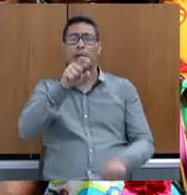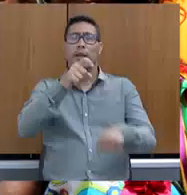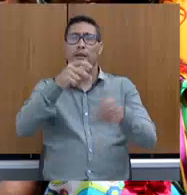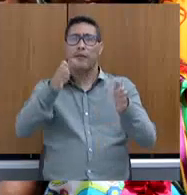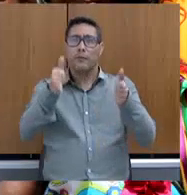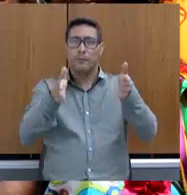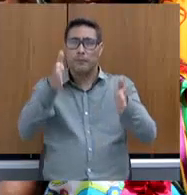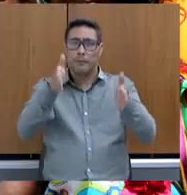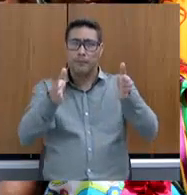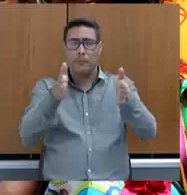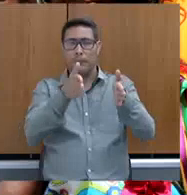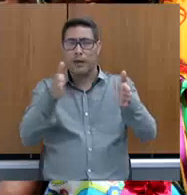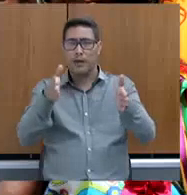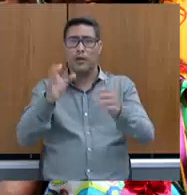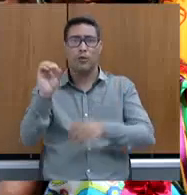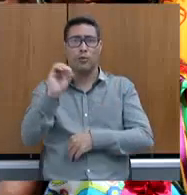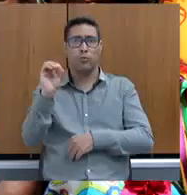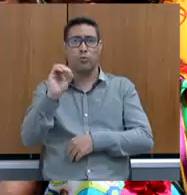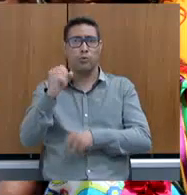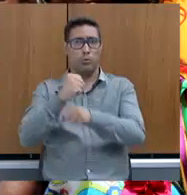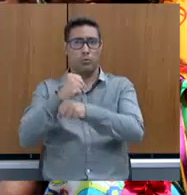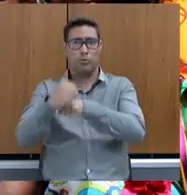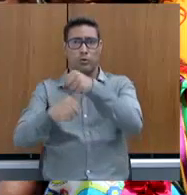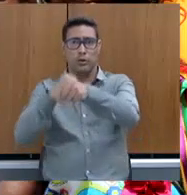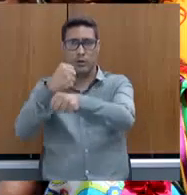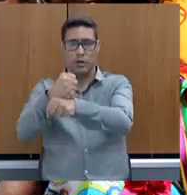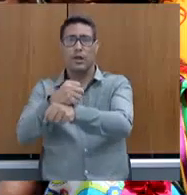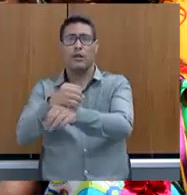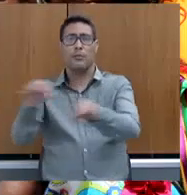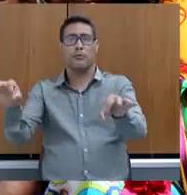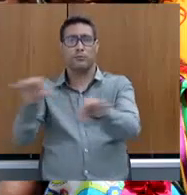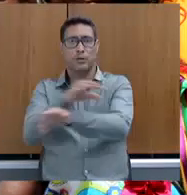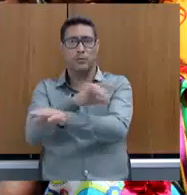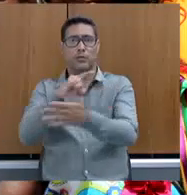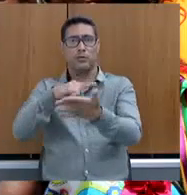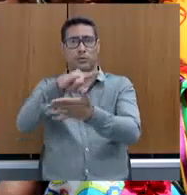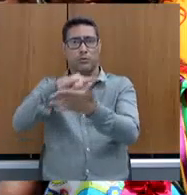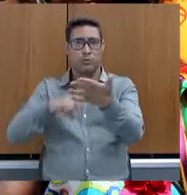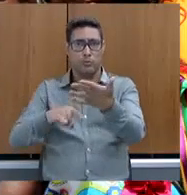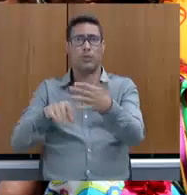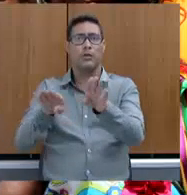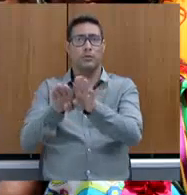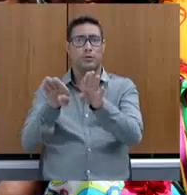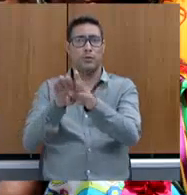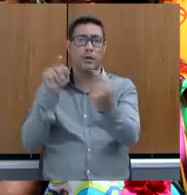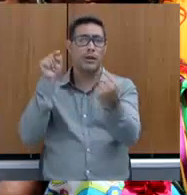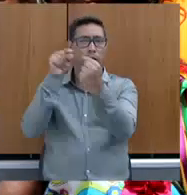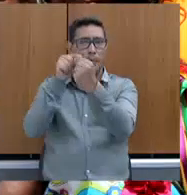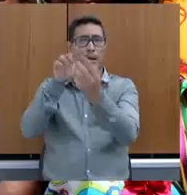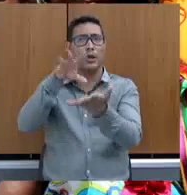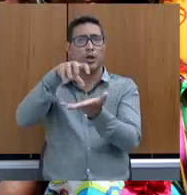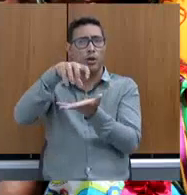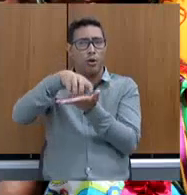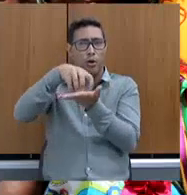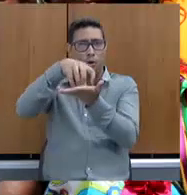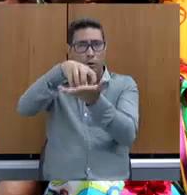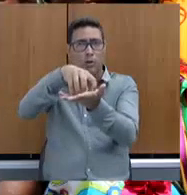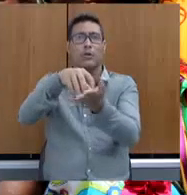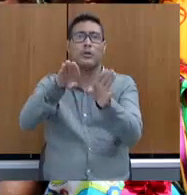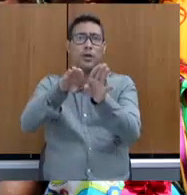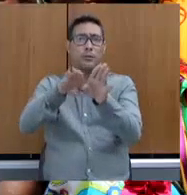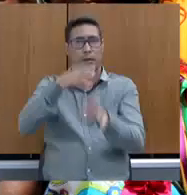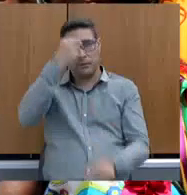para finalização do dossiê e apreciação no conep a impactuado com os órgãos todos e as prefeituras